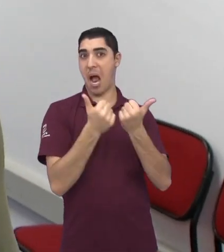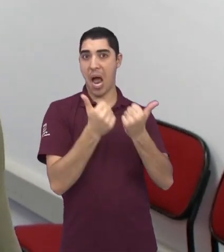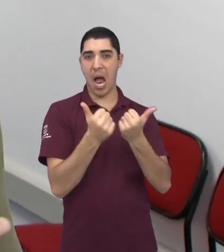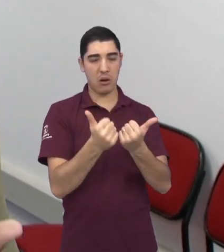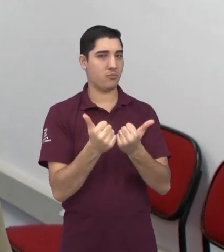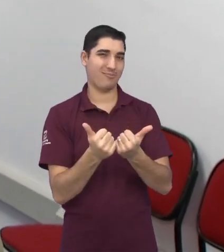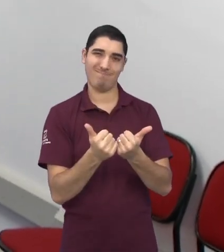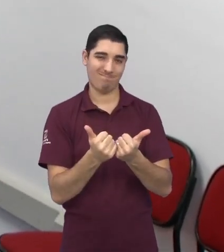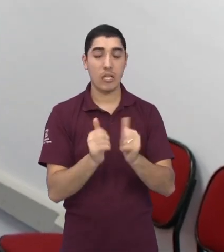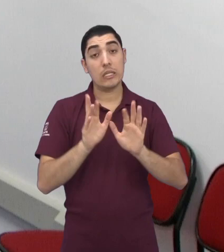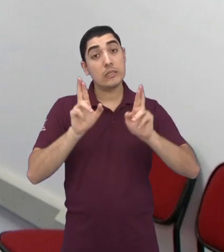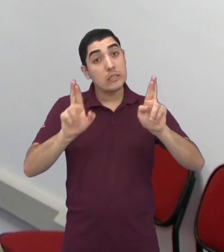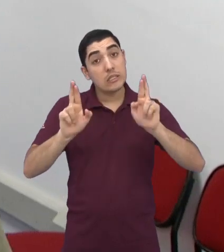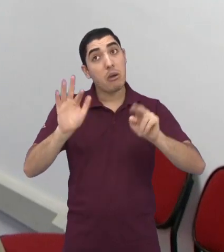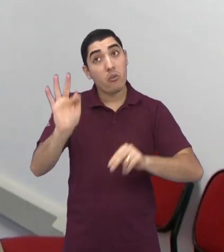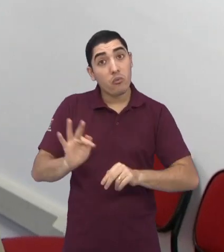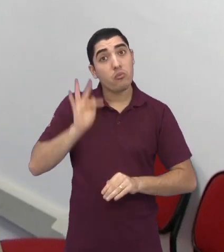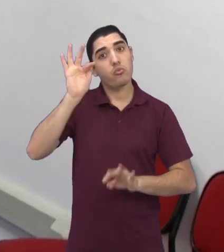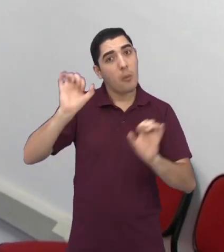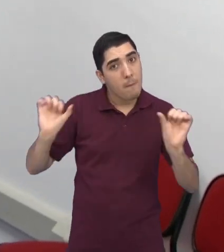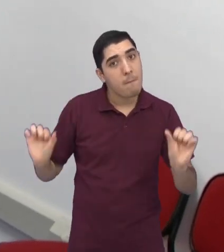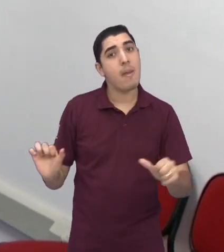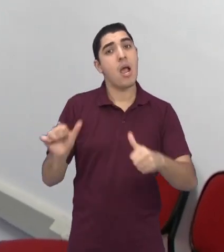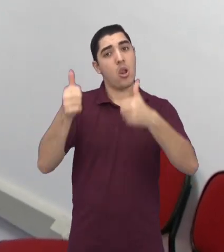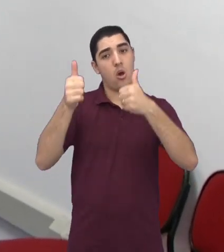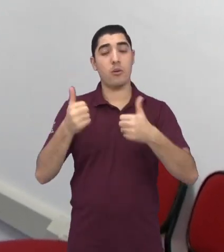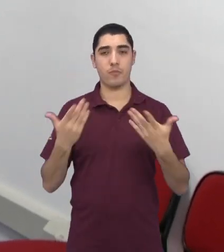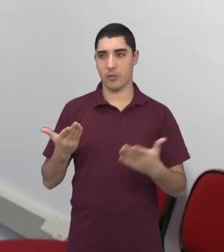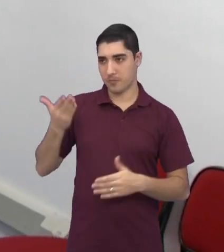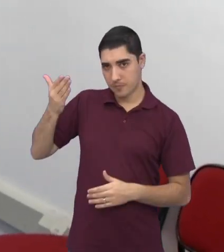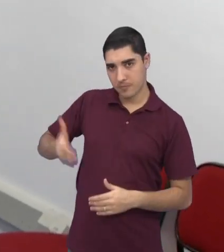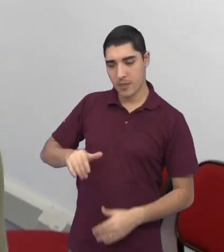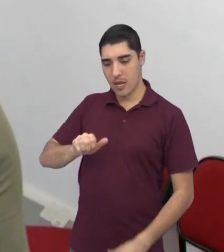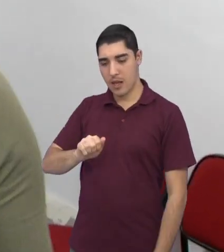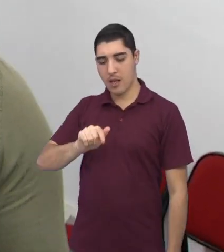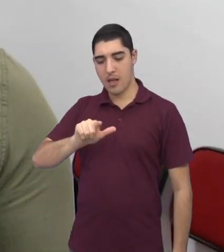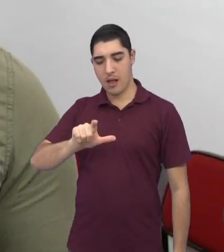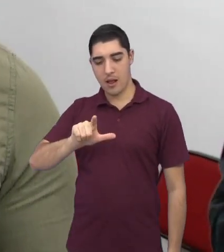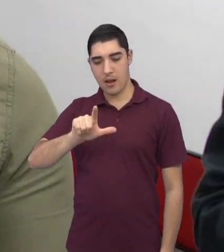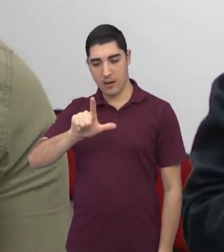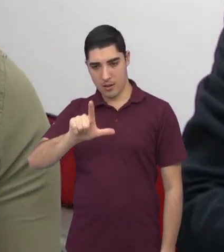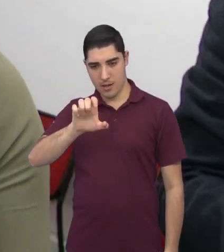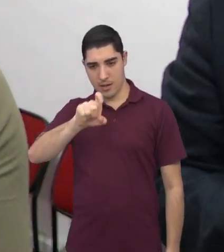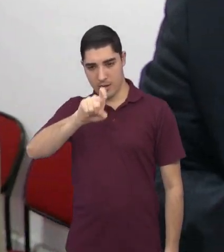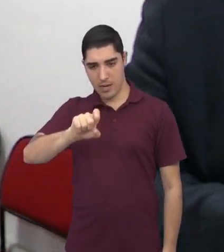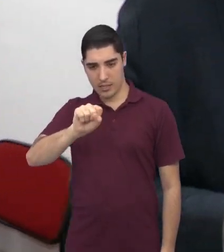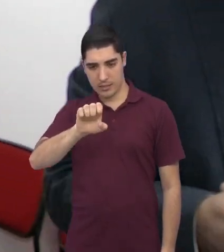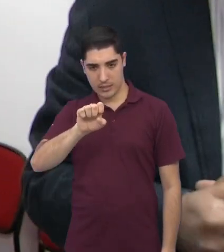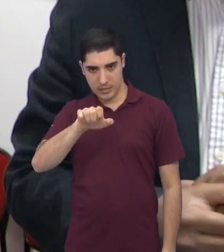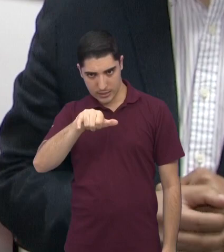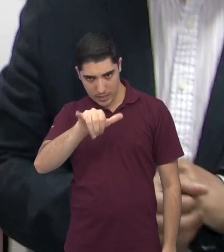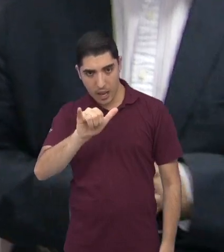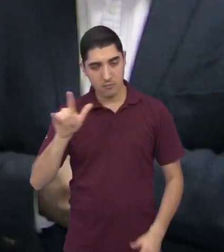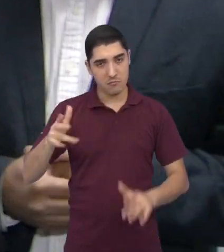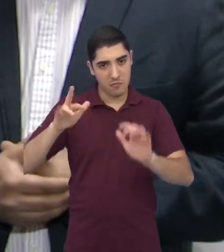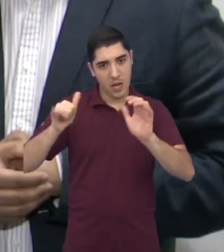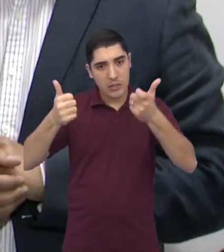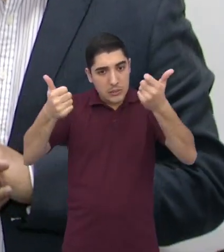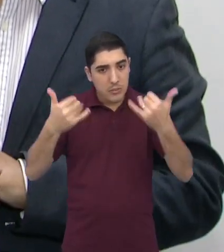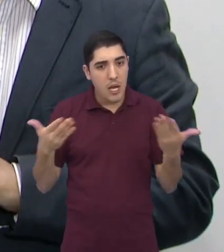gente espera que isso gradualmente vá melhorando aos poucos, né? Aqui ao meu lado então está o Alexei, que vai conversar com a gente sobre isso.